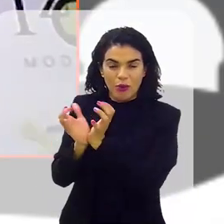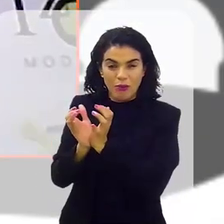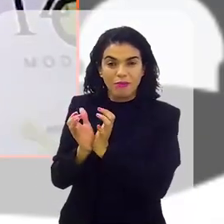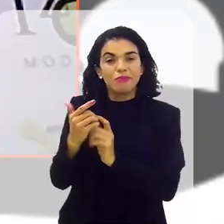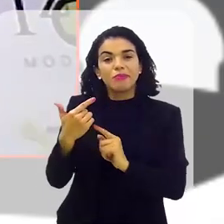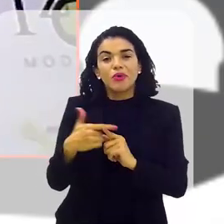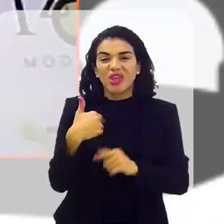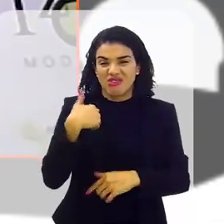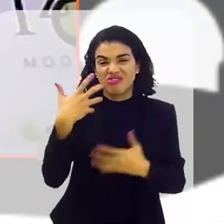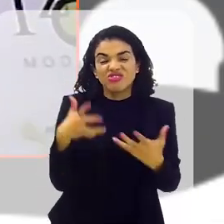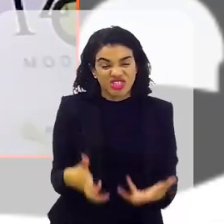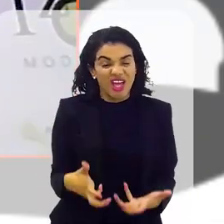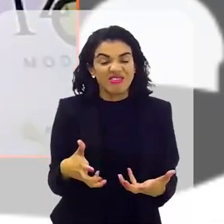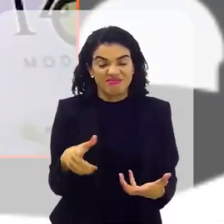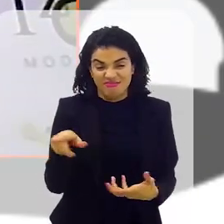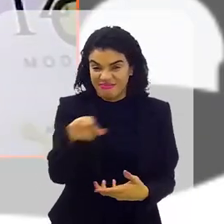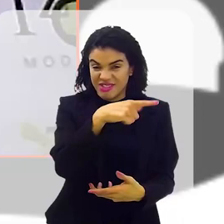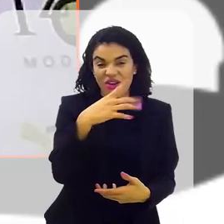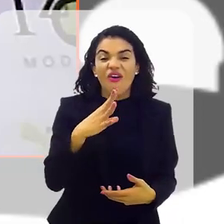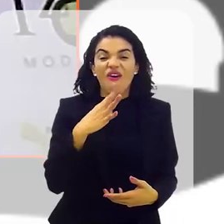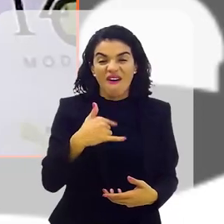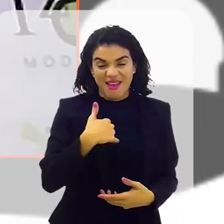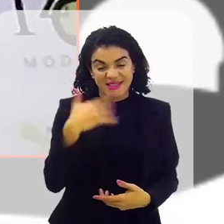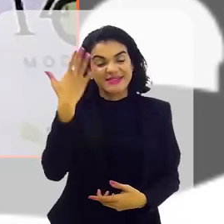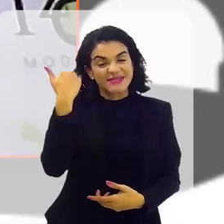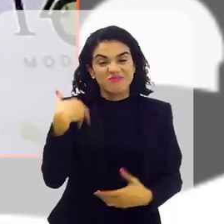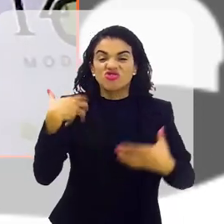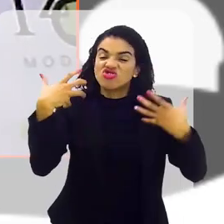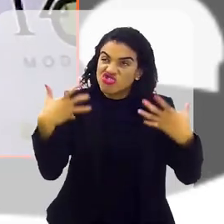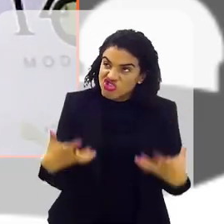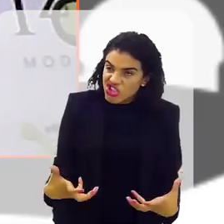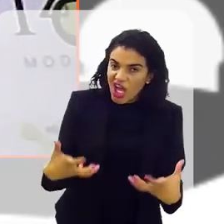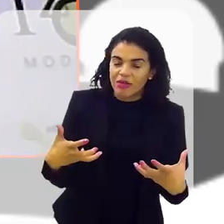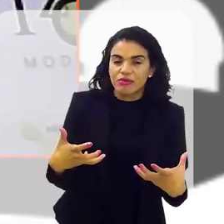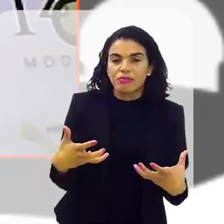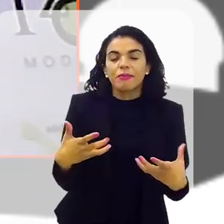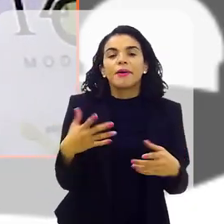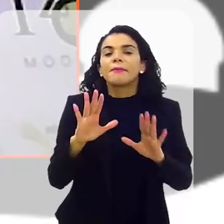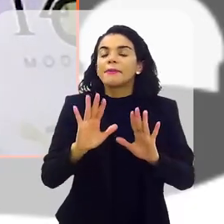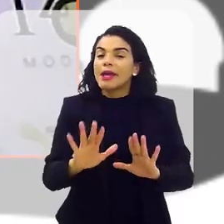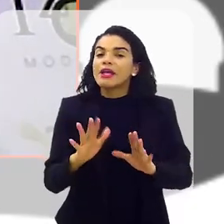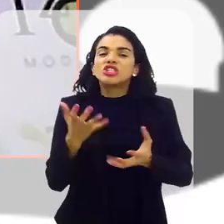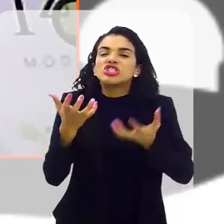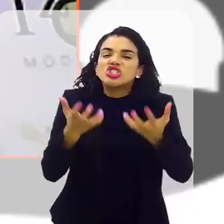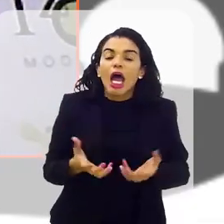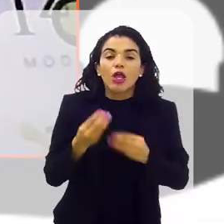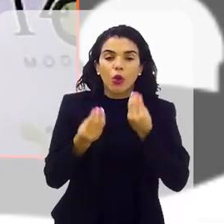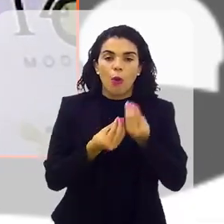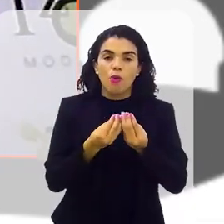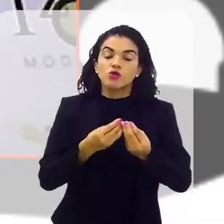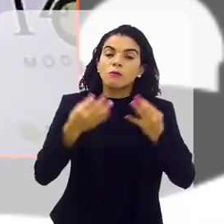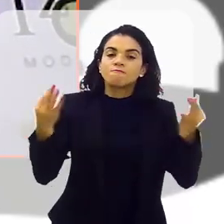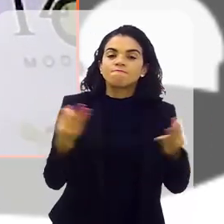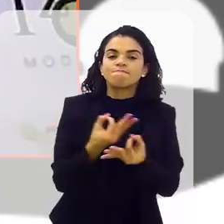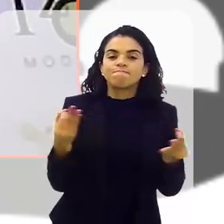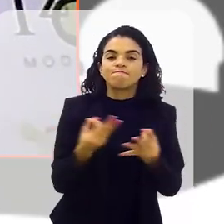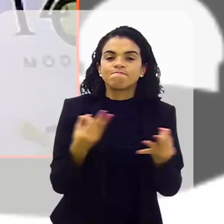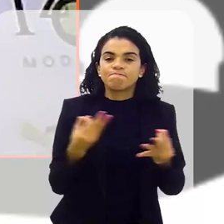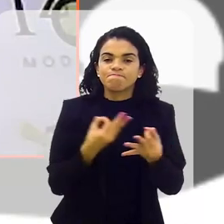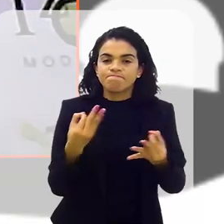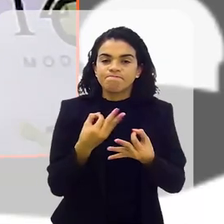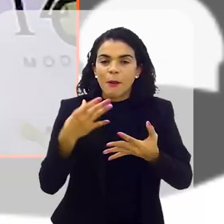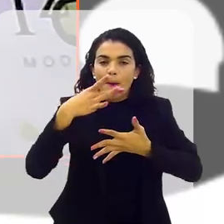porque eu sou um cara meio chato Quem me conhece sabe disso eu sou chato no sentido seguinte eu sou muito perfeccionista